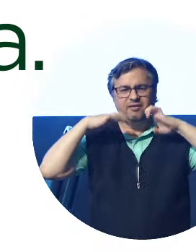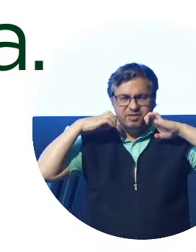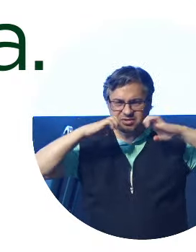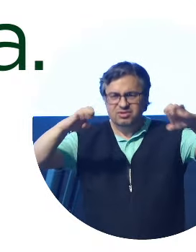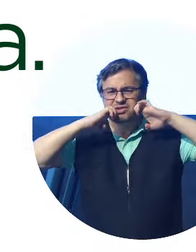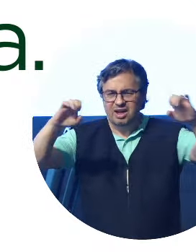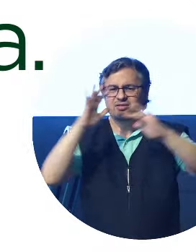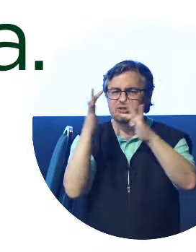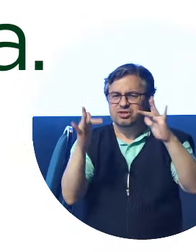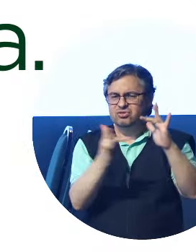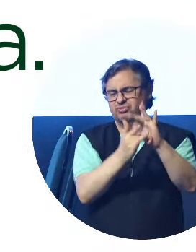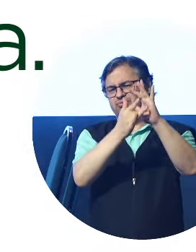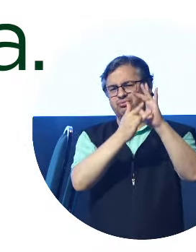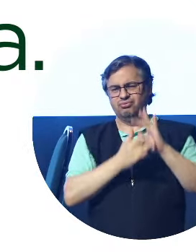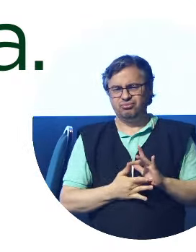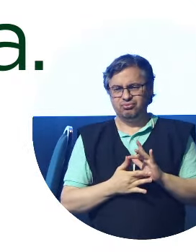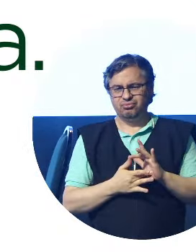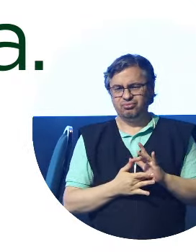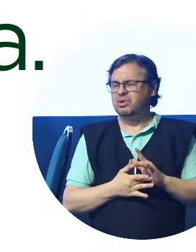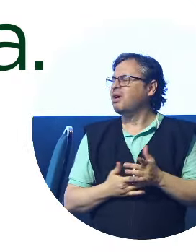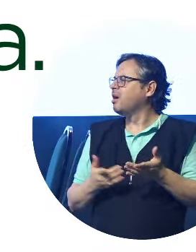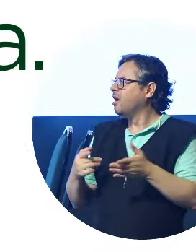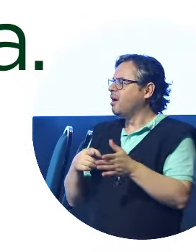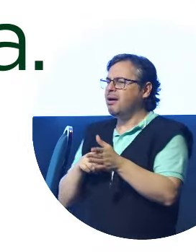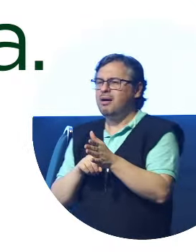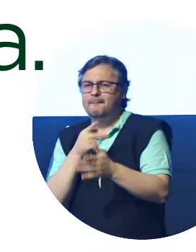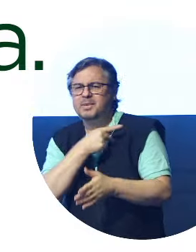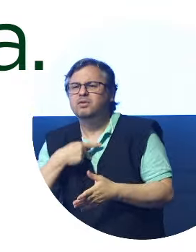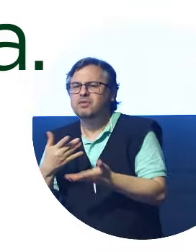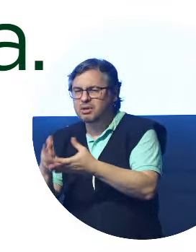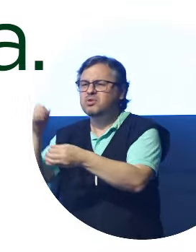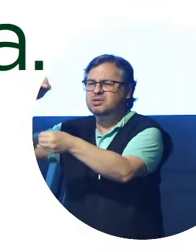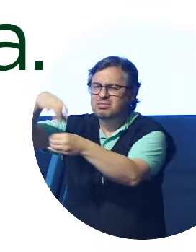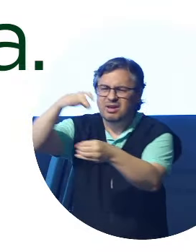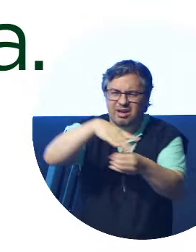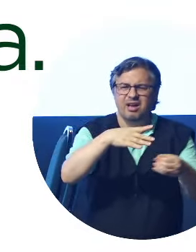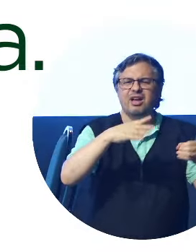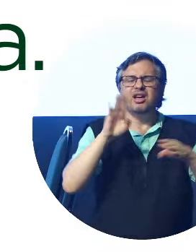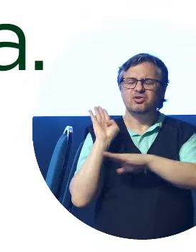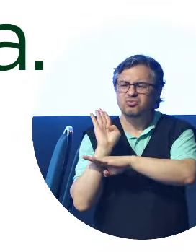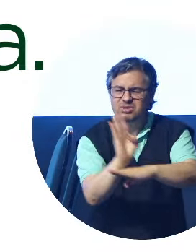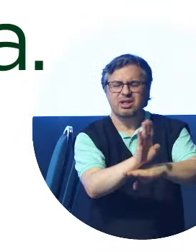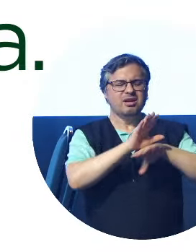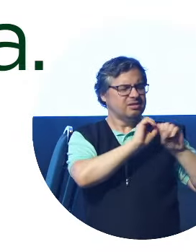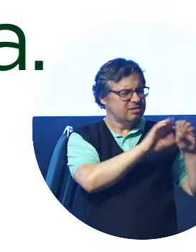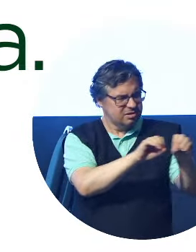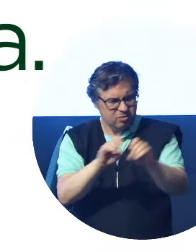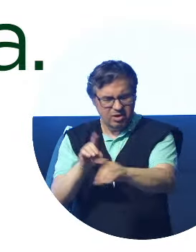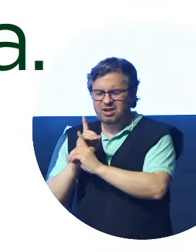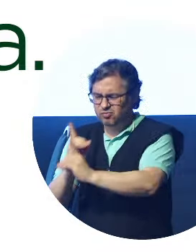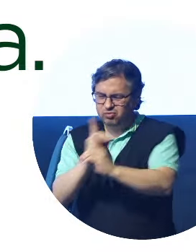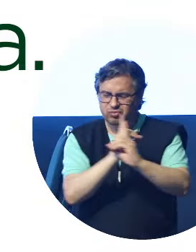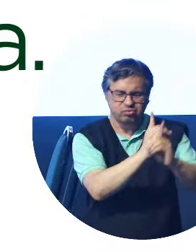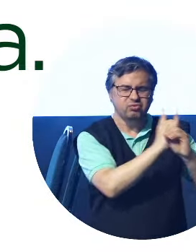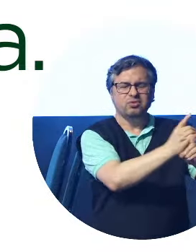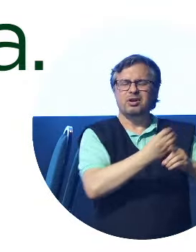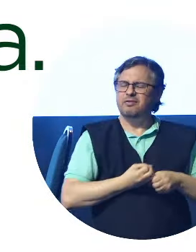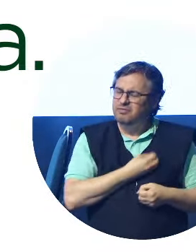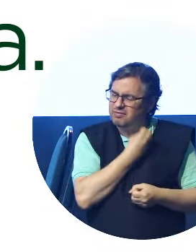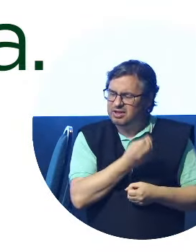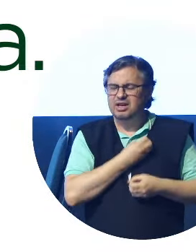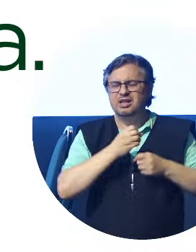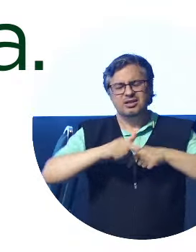Jesus. Pastores, vamos semear em abundância, orar, evangelizar, discipular, investir em vidas. Onde sua